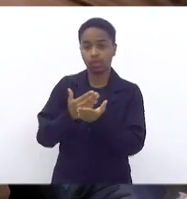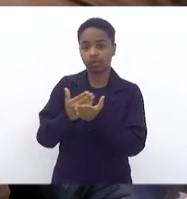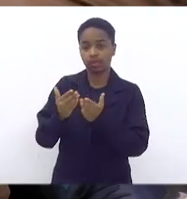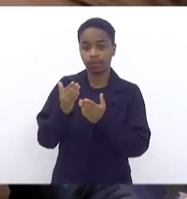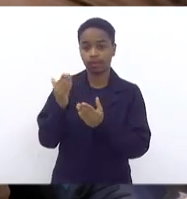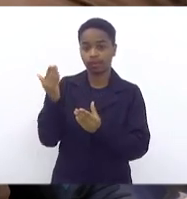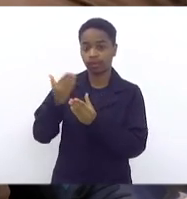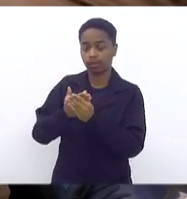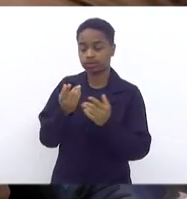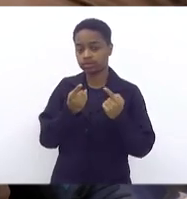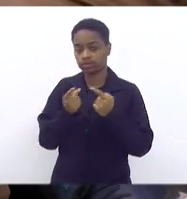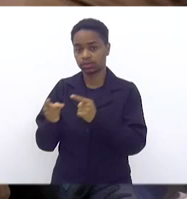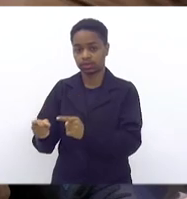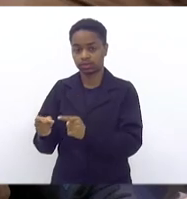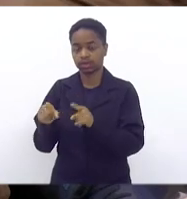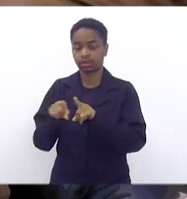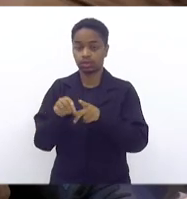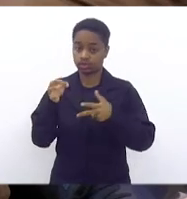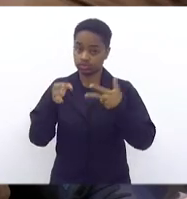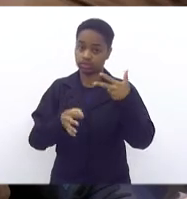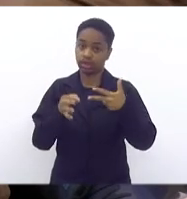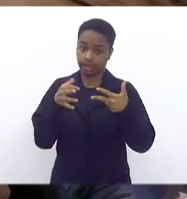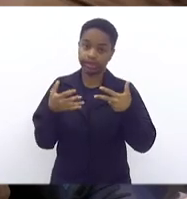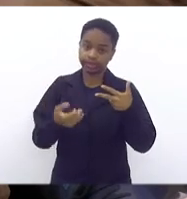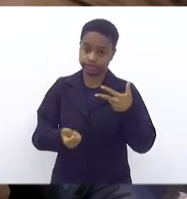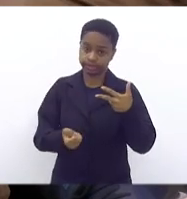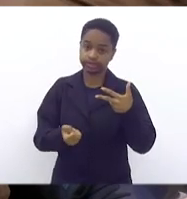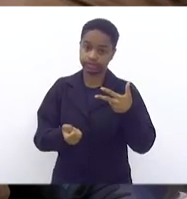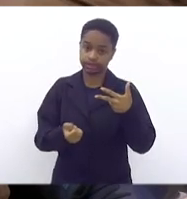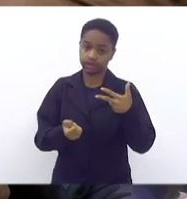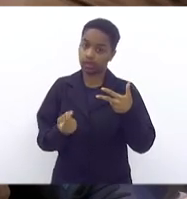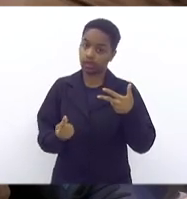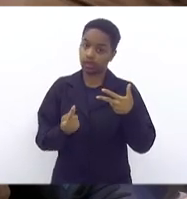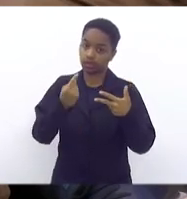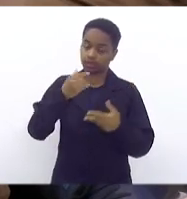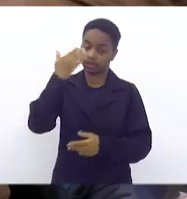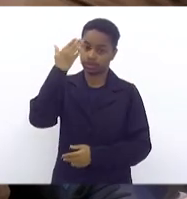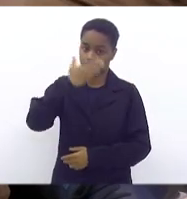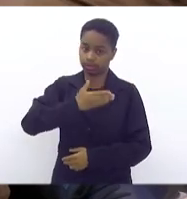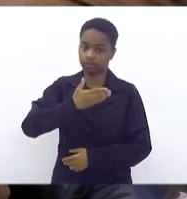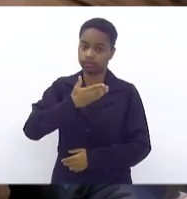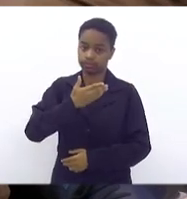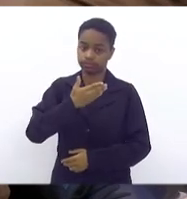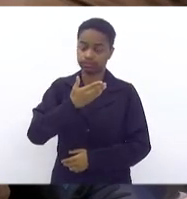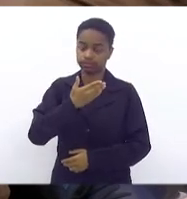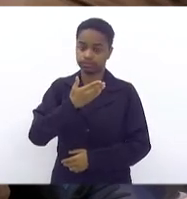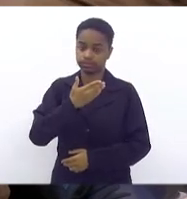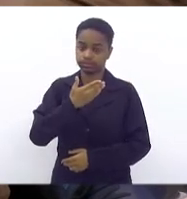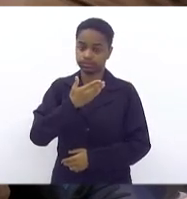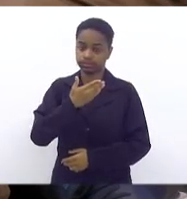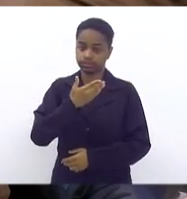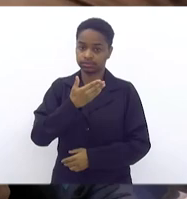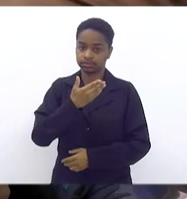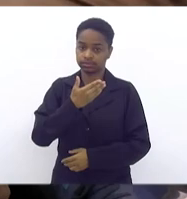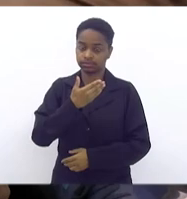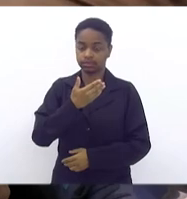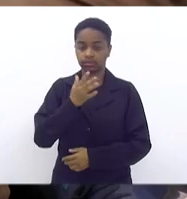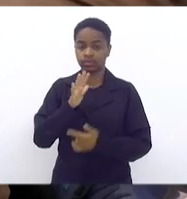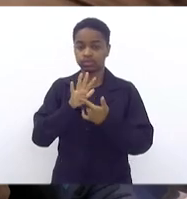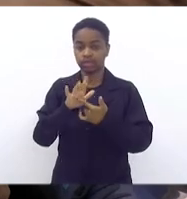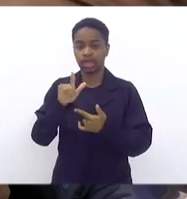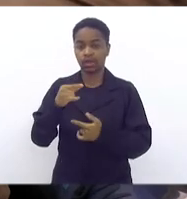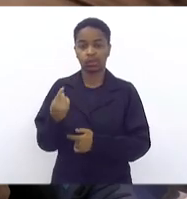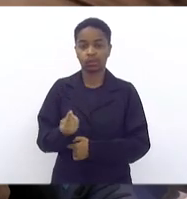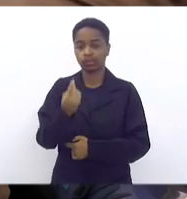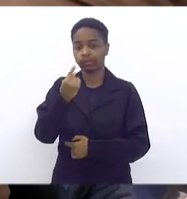pessoa e o Poder Judiciário também aceita essa prova única como a como Esteio necessário